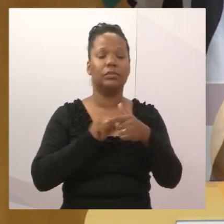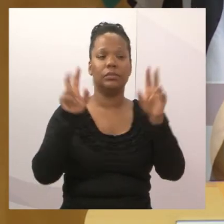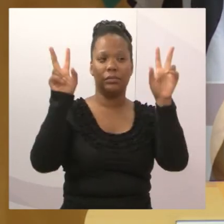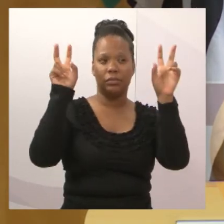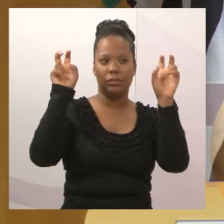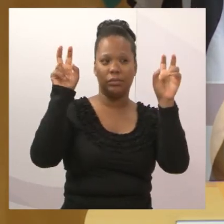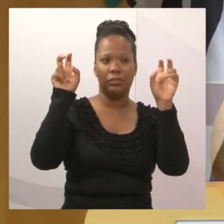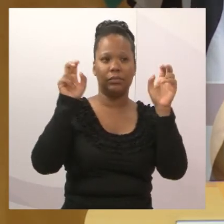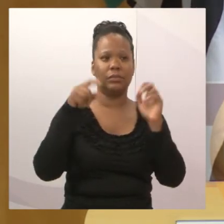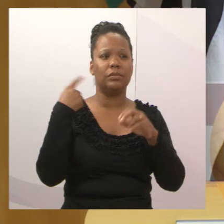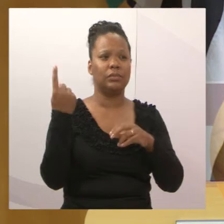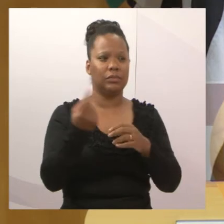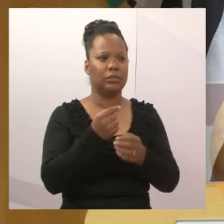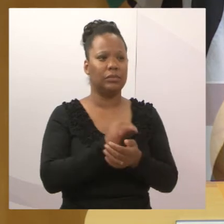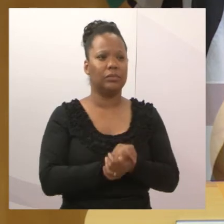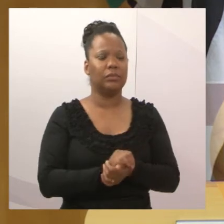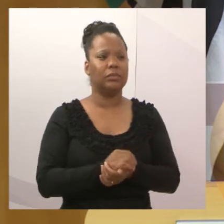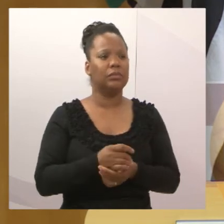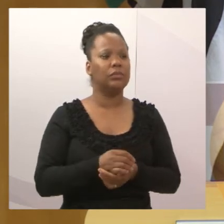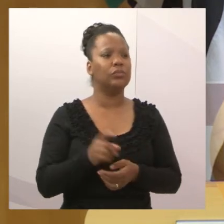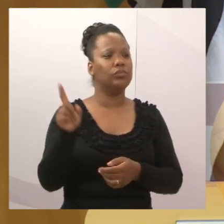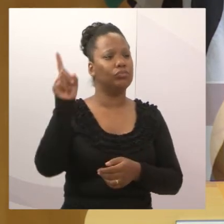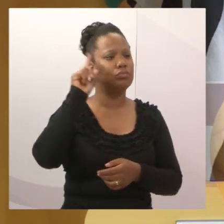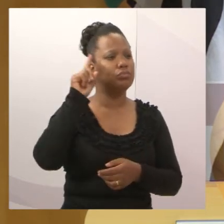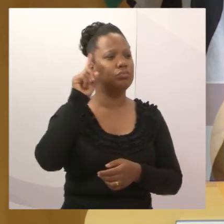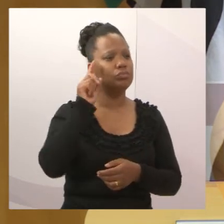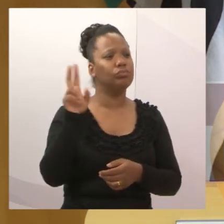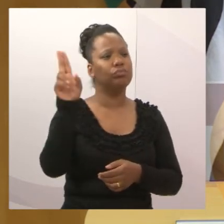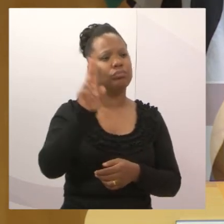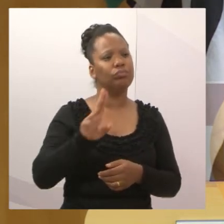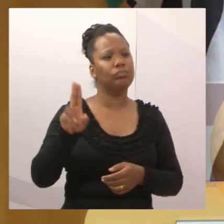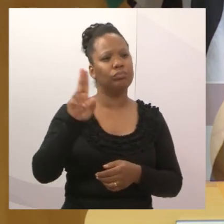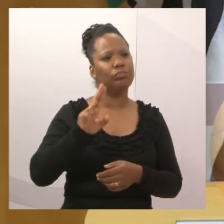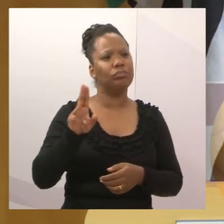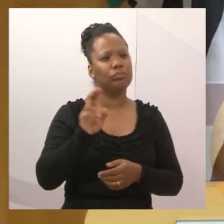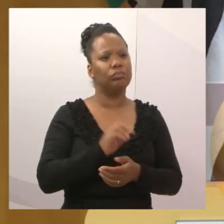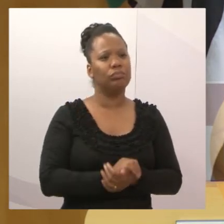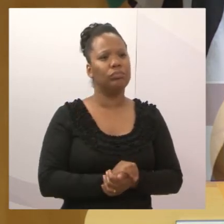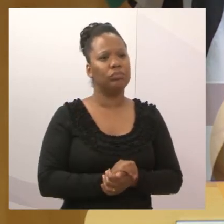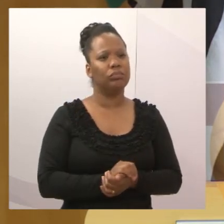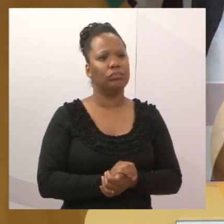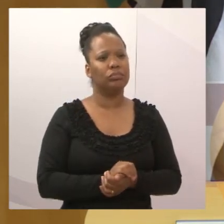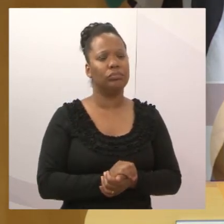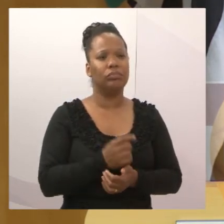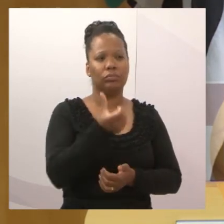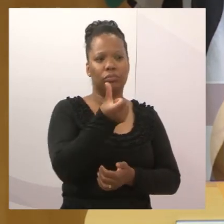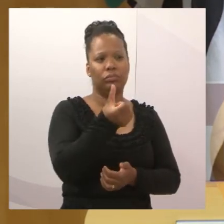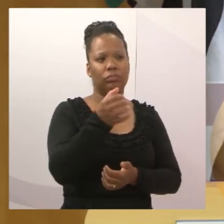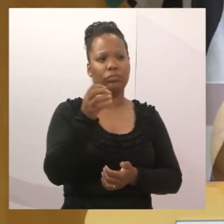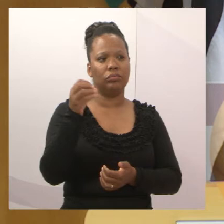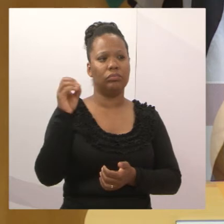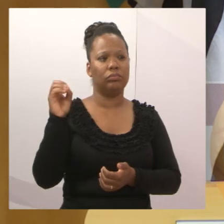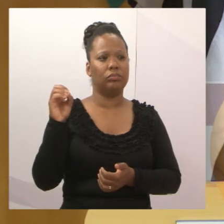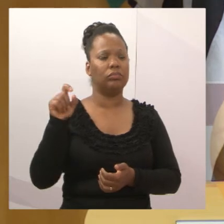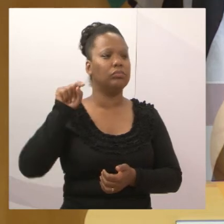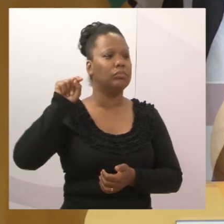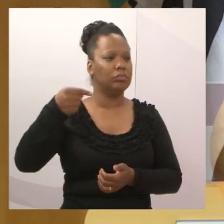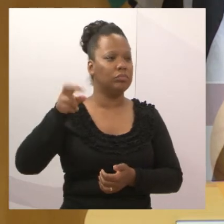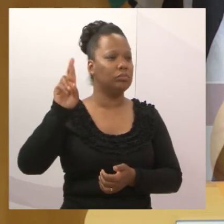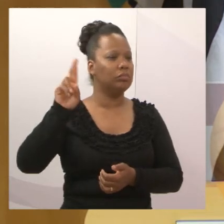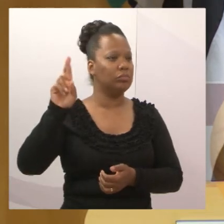saúde, nós temos por dia na nossa saúde mais de 600 mil reais, ou